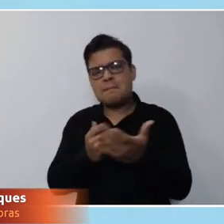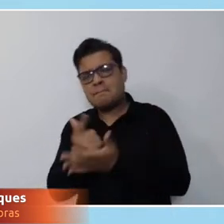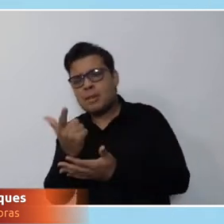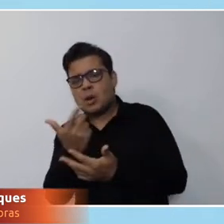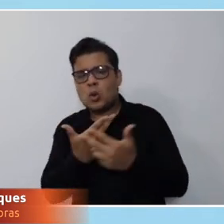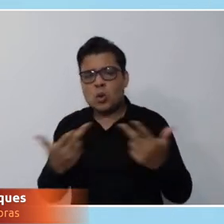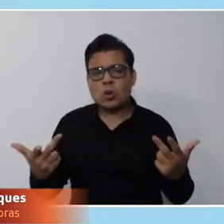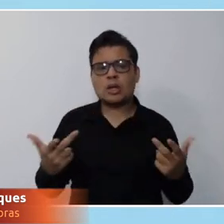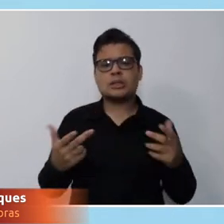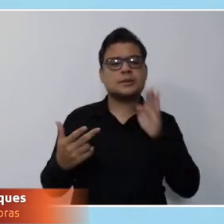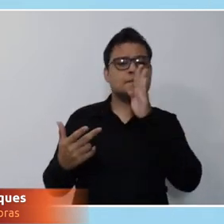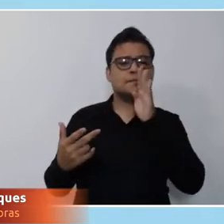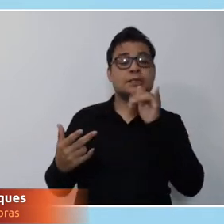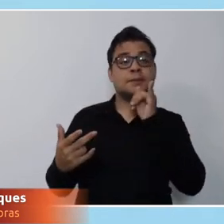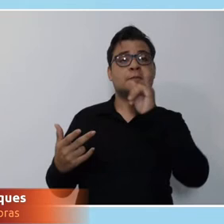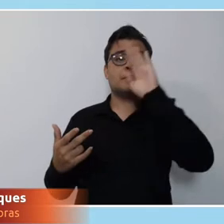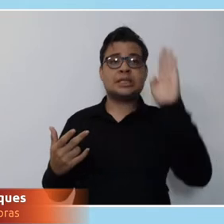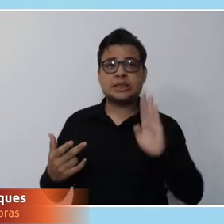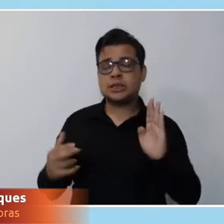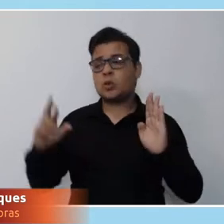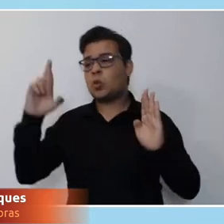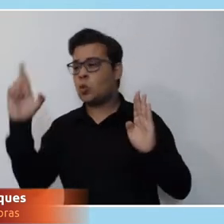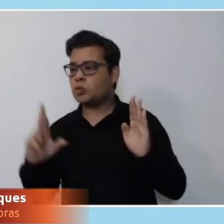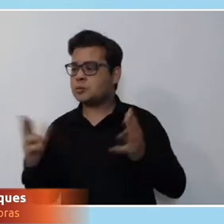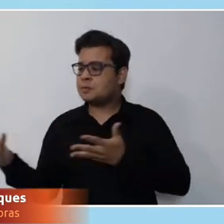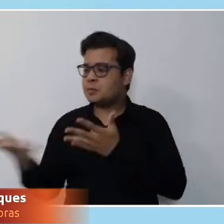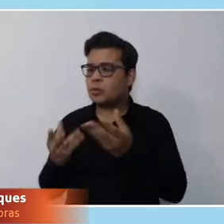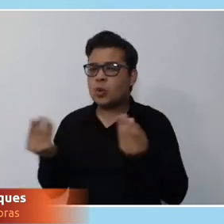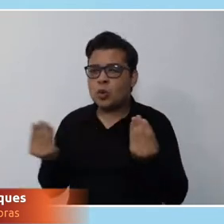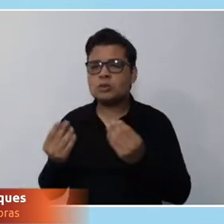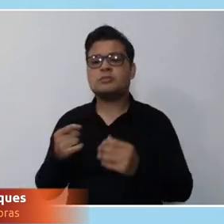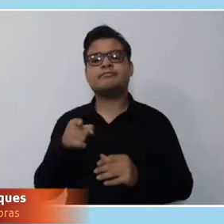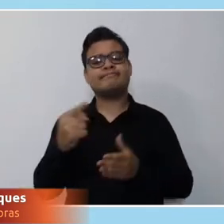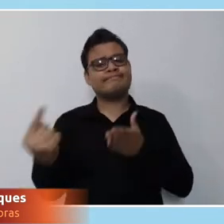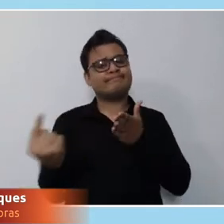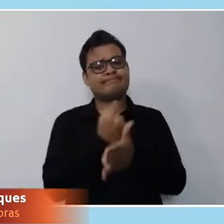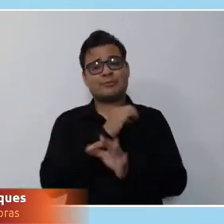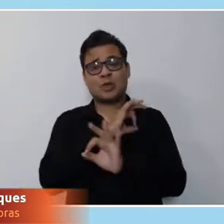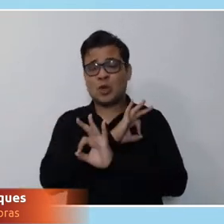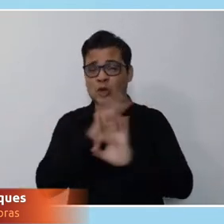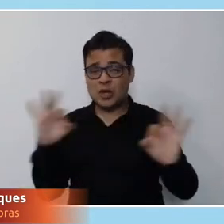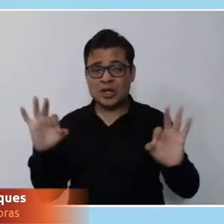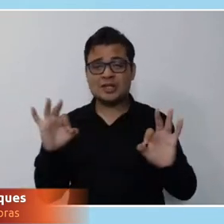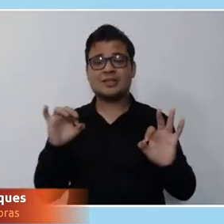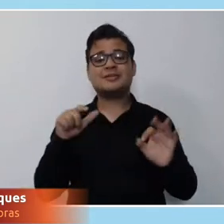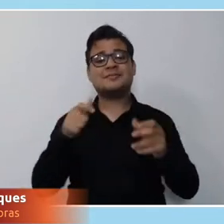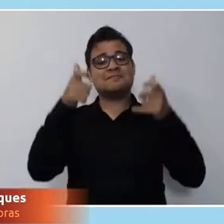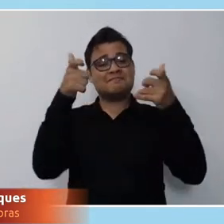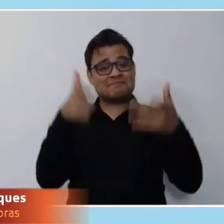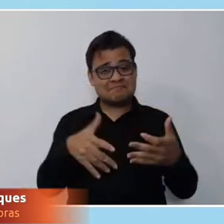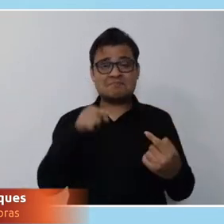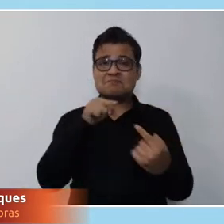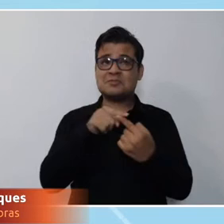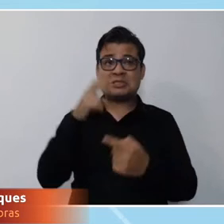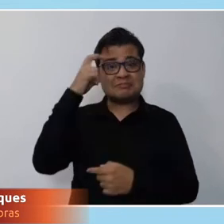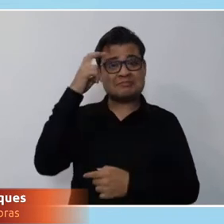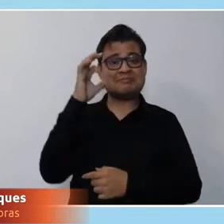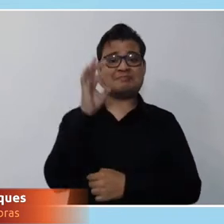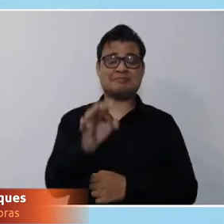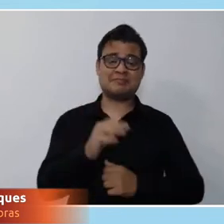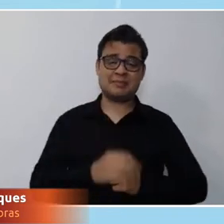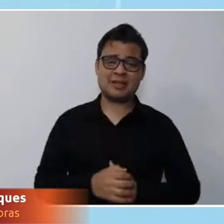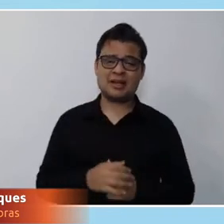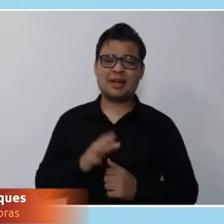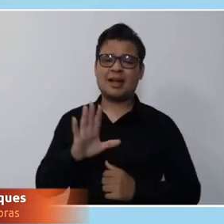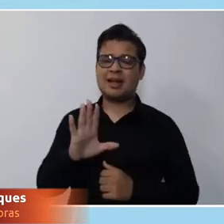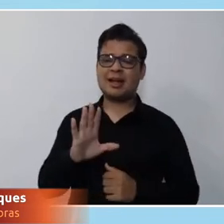questões diplomáticas? A sua pergunta é ótima e ela soa de uma forma muito inteligente, Camila. O que Jair foi fazer ali, sabe? É mais